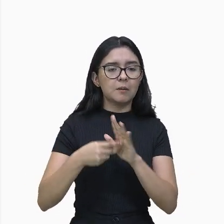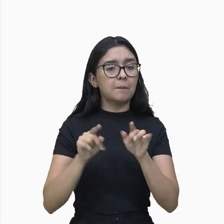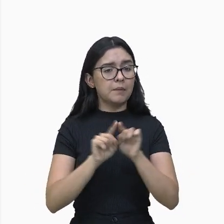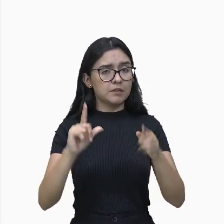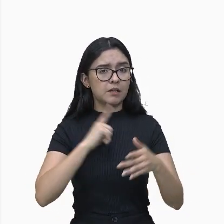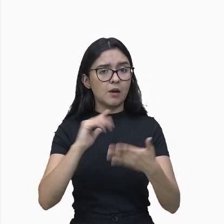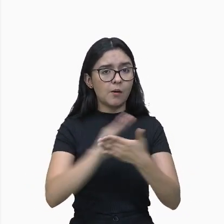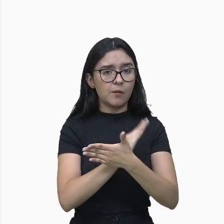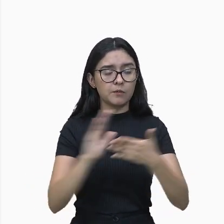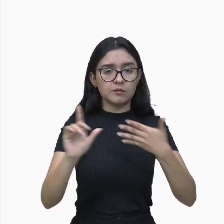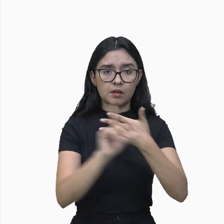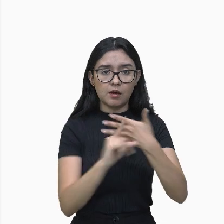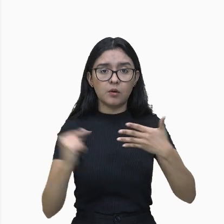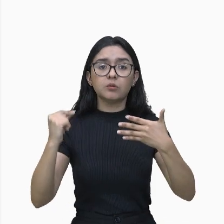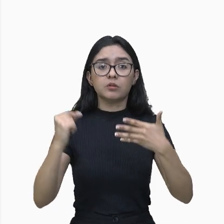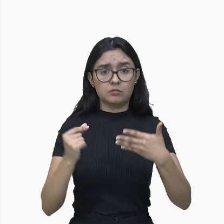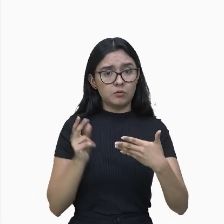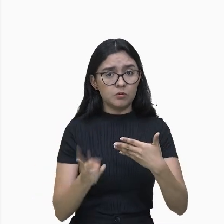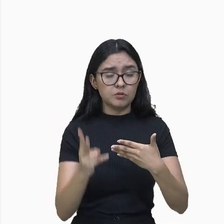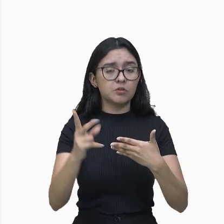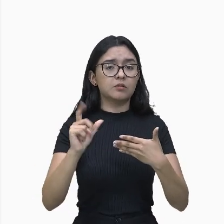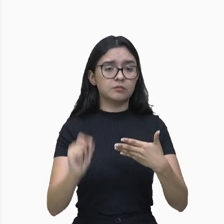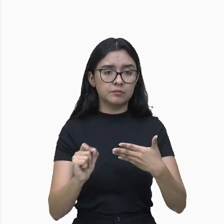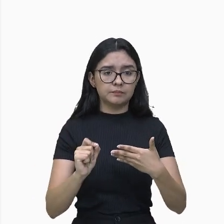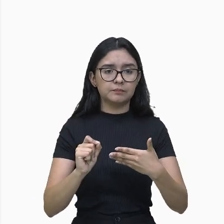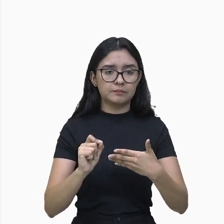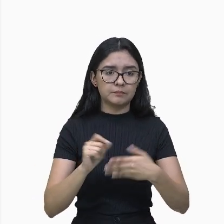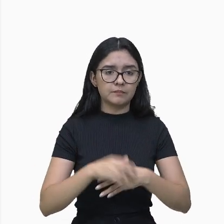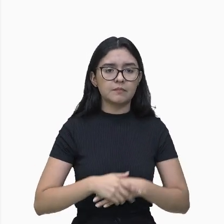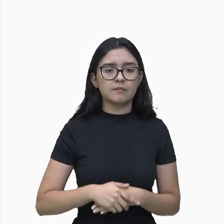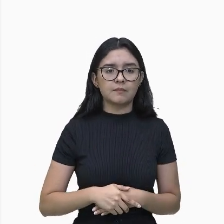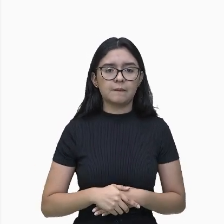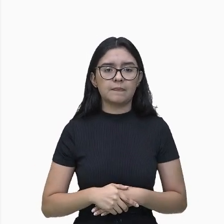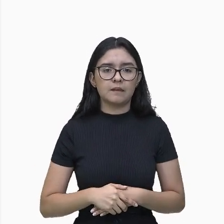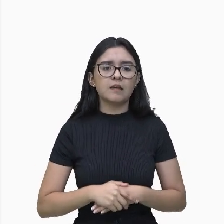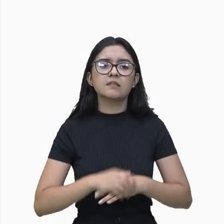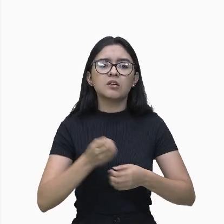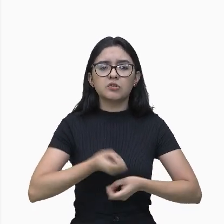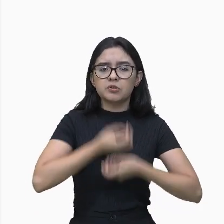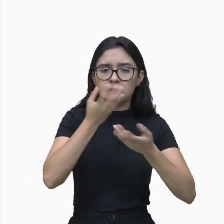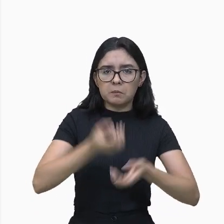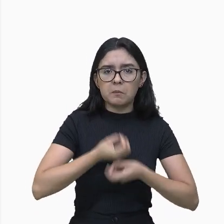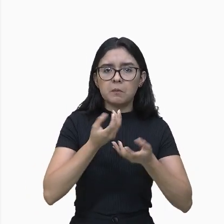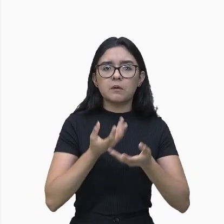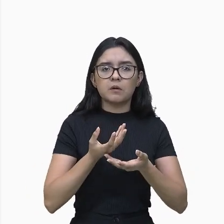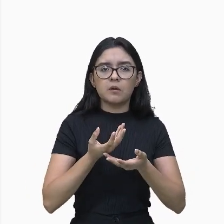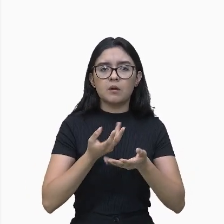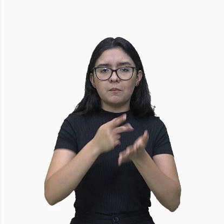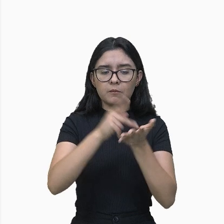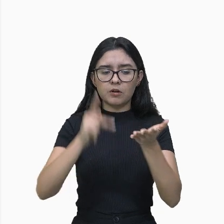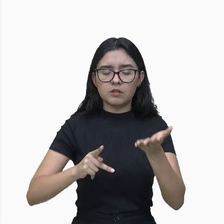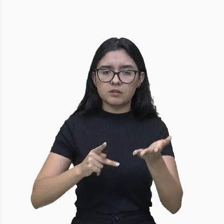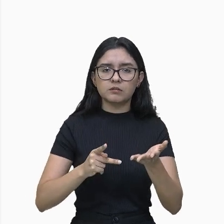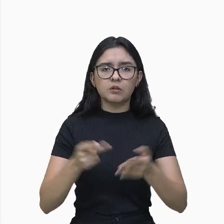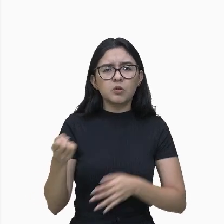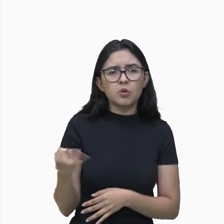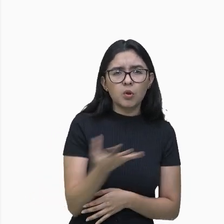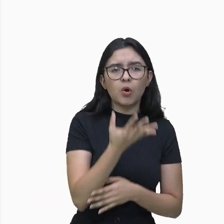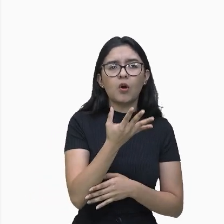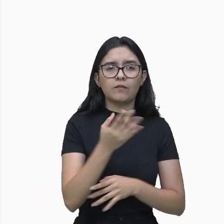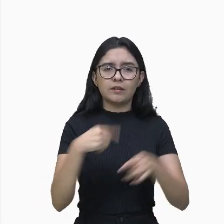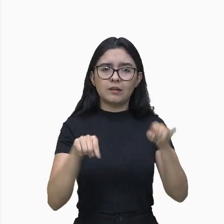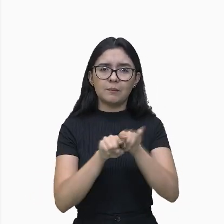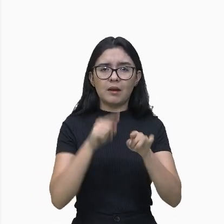autores que mantiveram esse gosto por essa forma de exprimir em poesia mais atualizada e